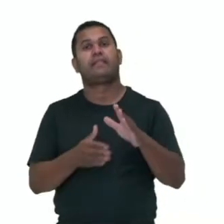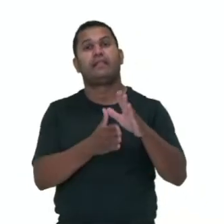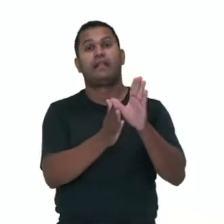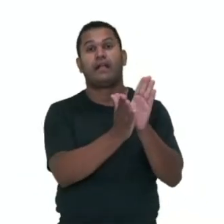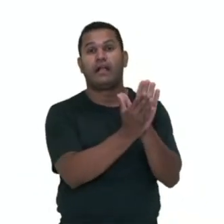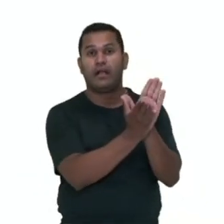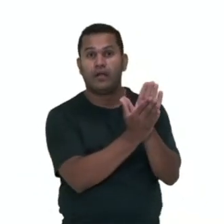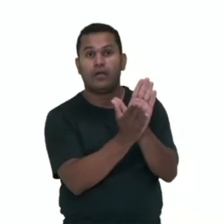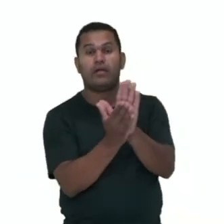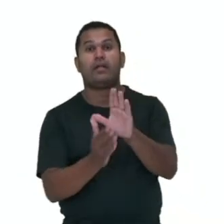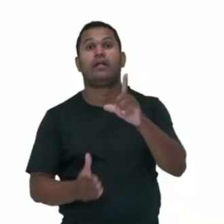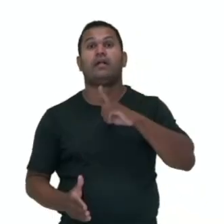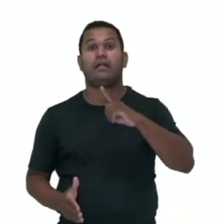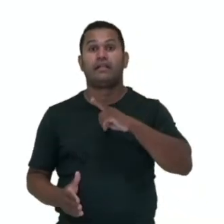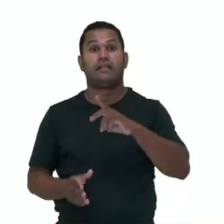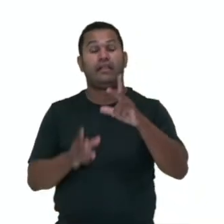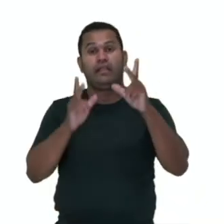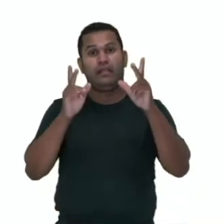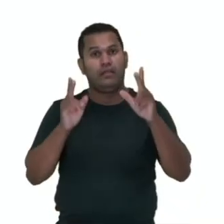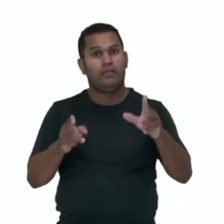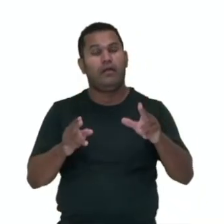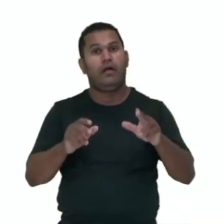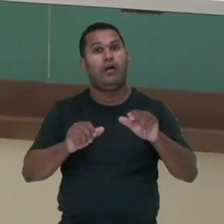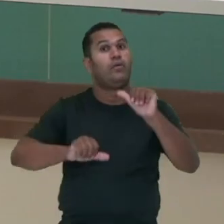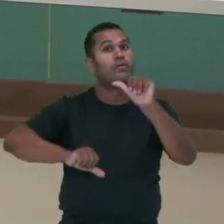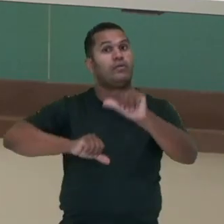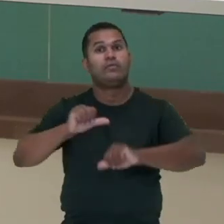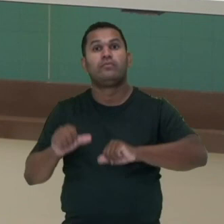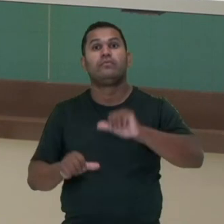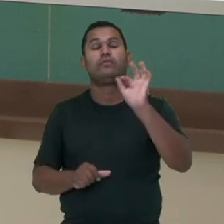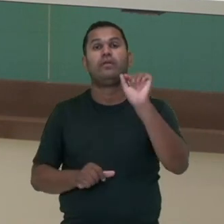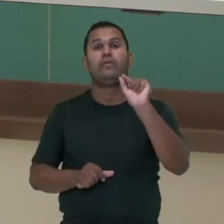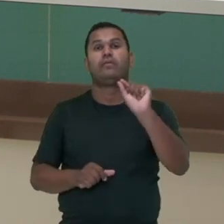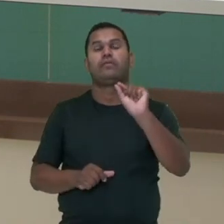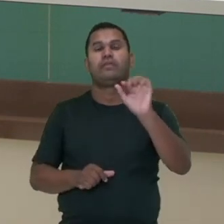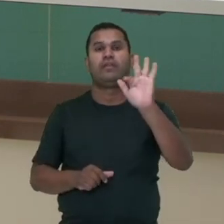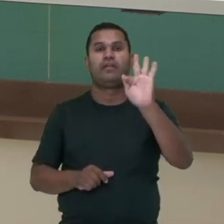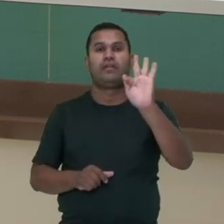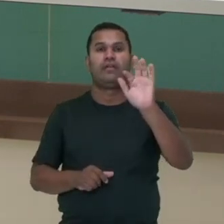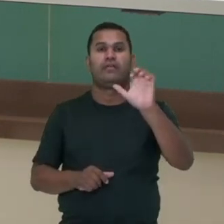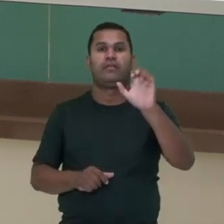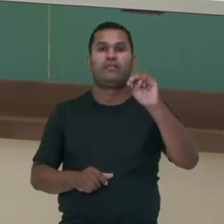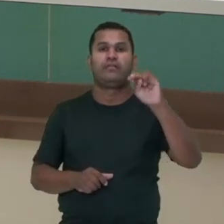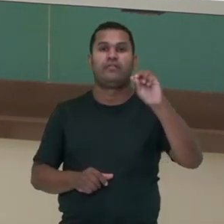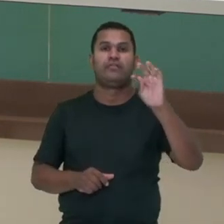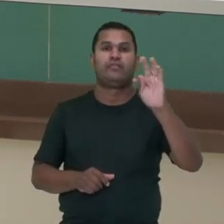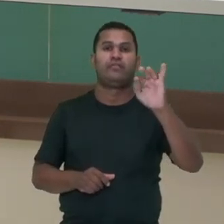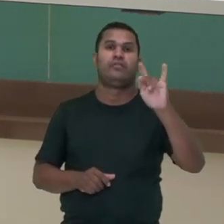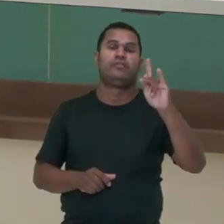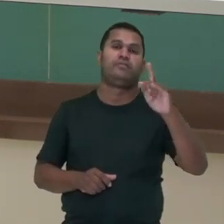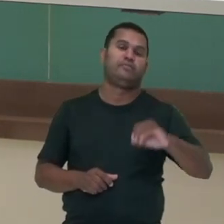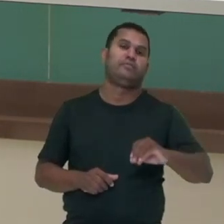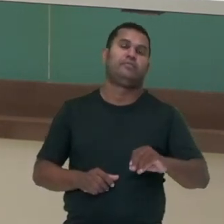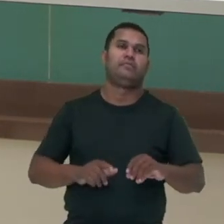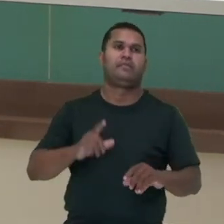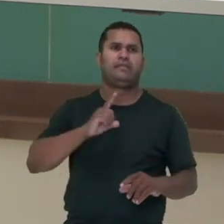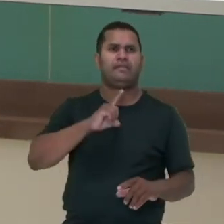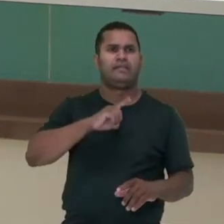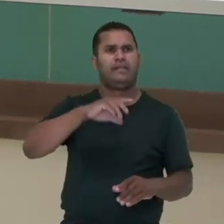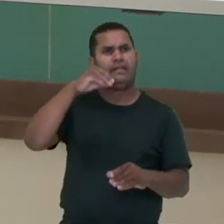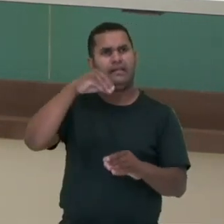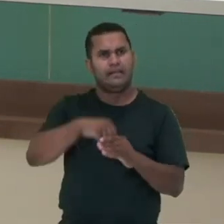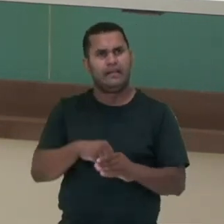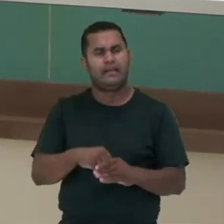os fenótipos, e junto com a interação ao ambiente, com o que ela come, né? E todos os vários fatores estão ali. Mas o genótipo